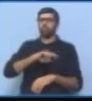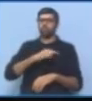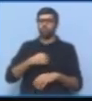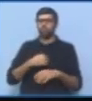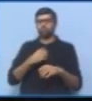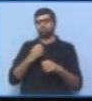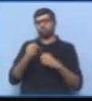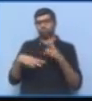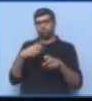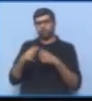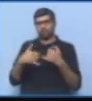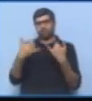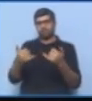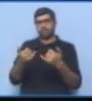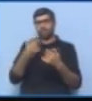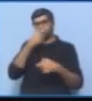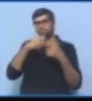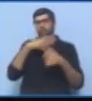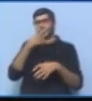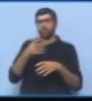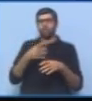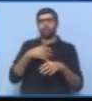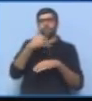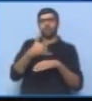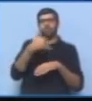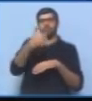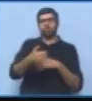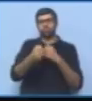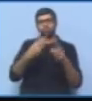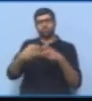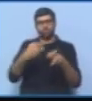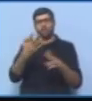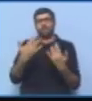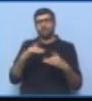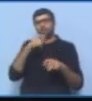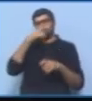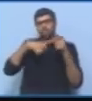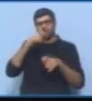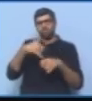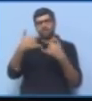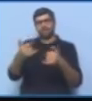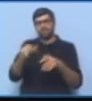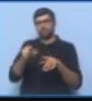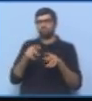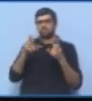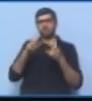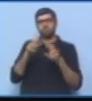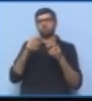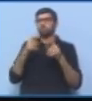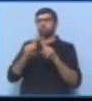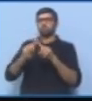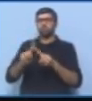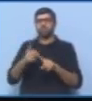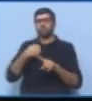de pós-modernidade. Há quem fale em pós-modernidade, pós-humanismo, pronto. Há muitas abordagens desta dimensão. O que nós percebemos é que estamos